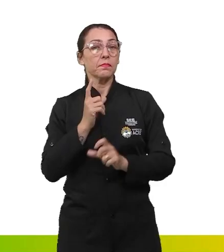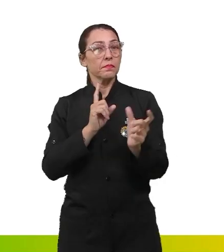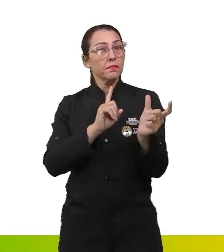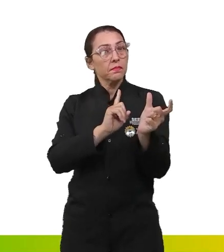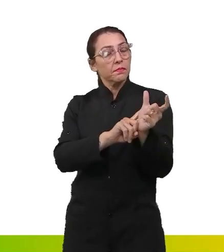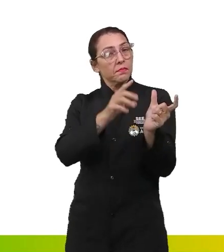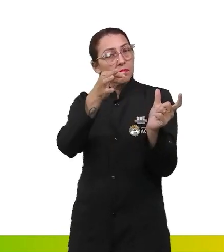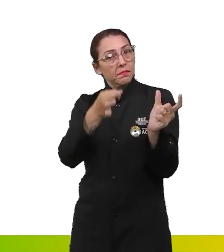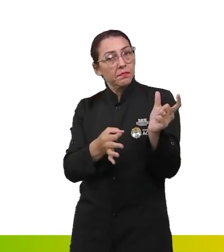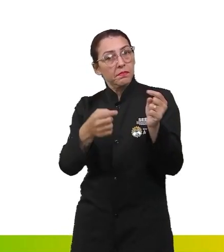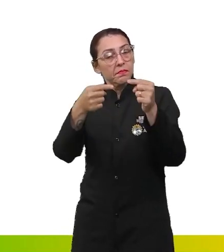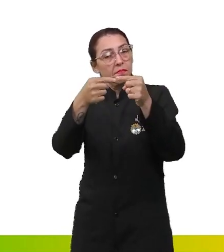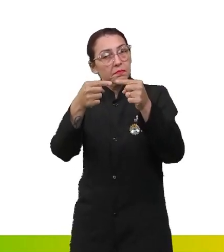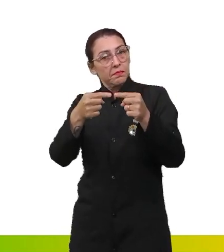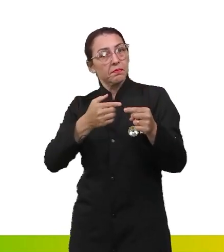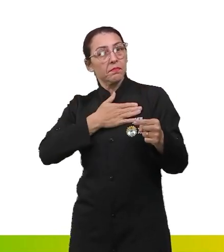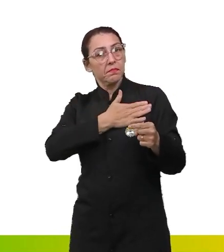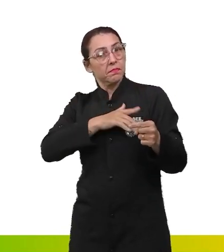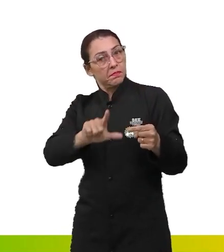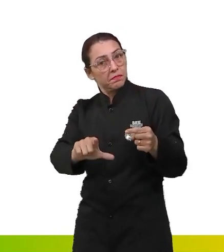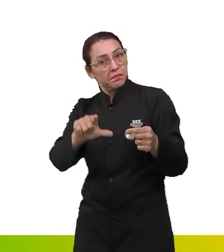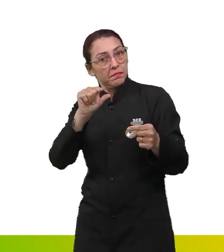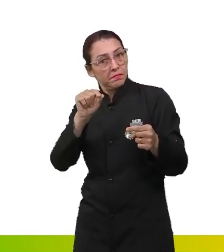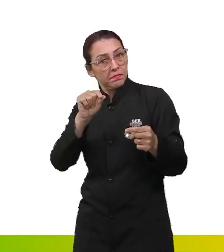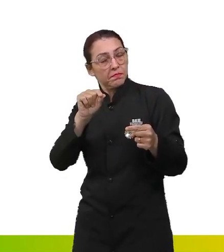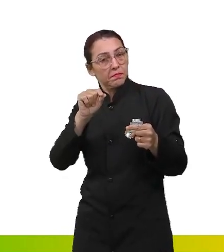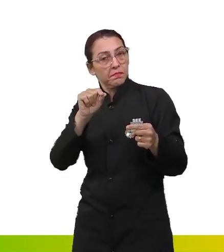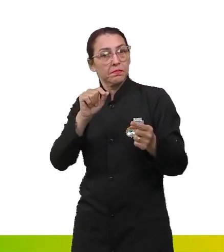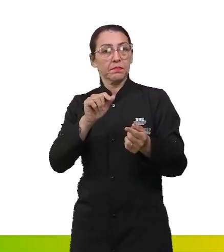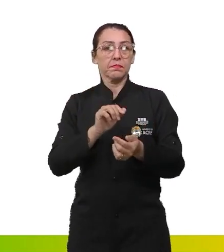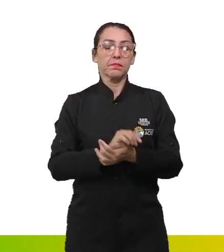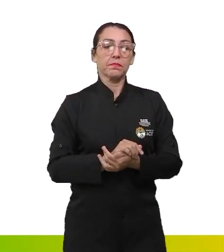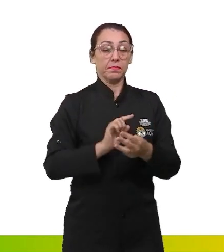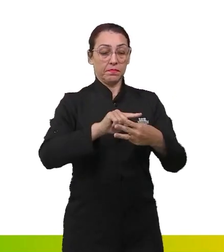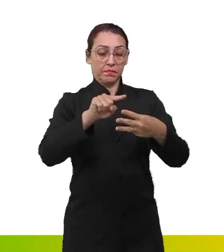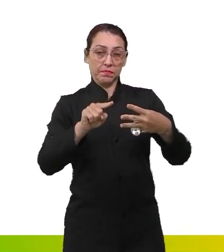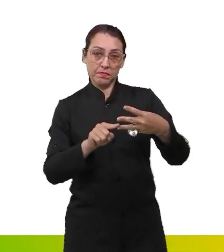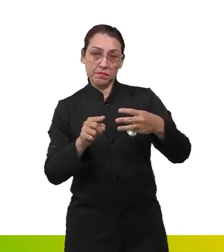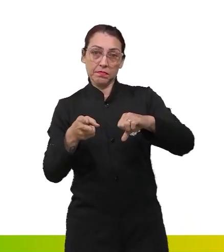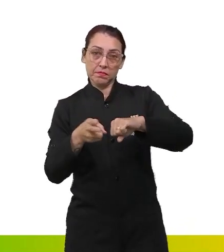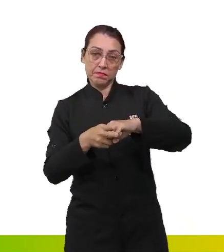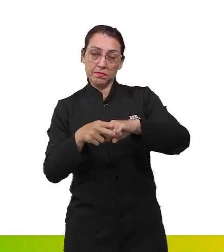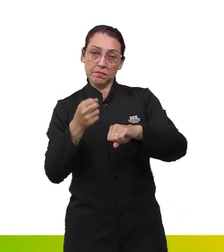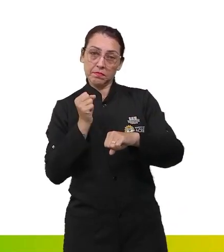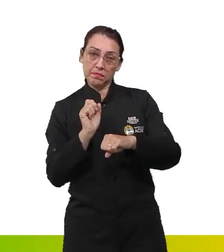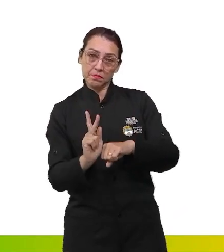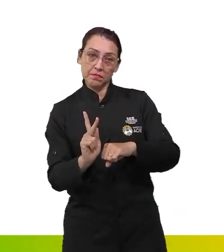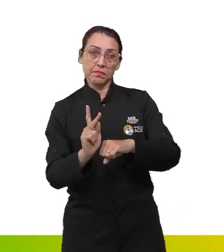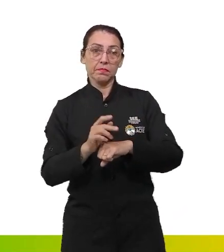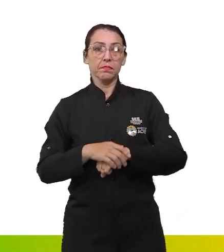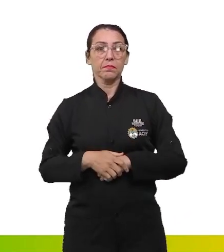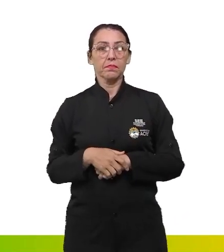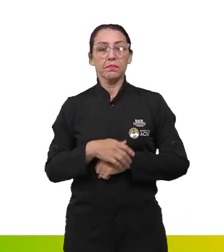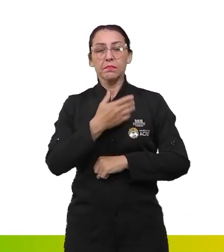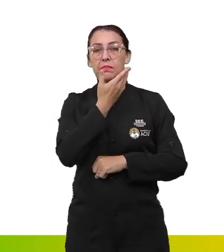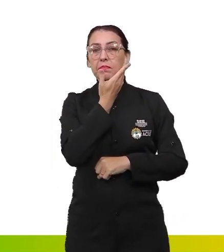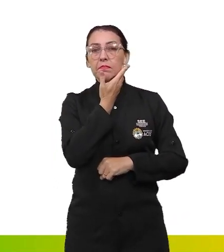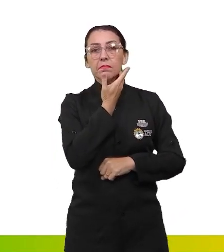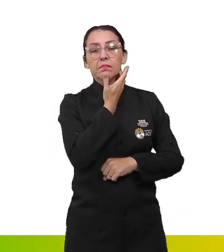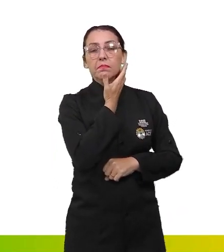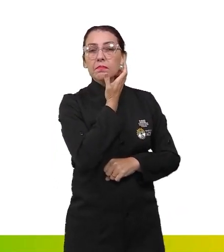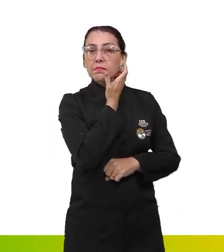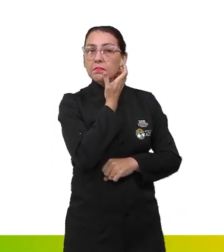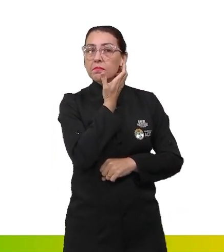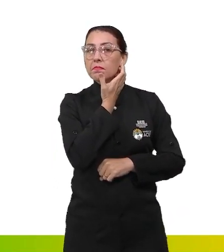palavras adequadas que expressam gostos e preferência. O verbo gostar, encantar, preferir, tá bom? Então temos aí